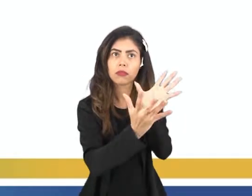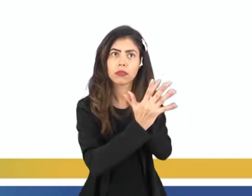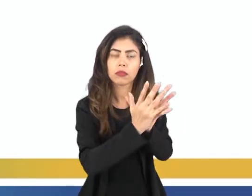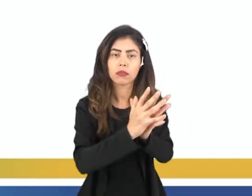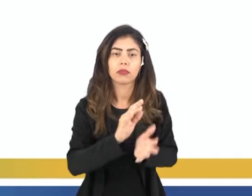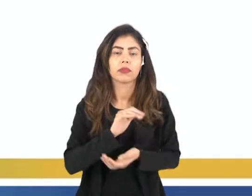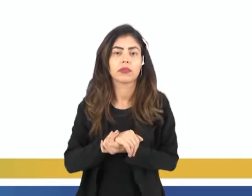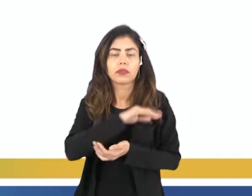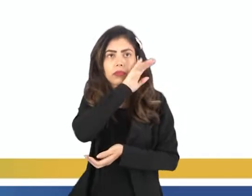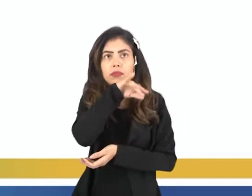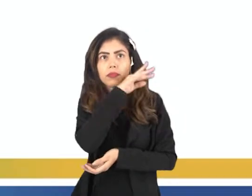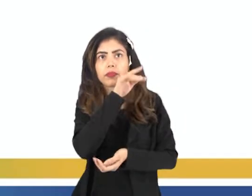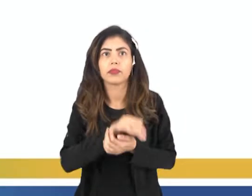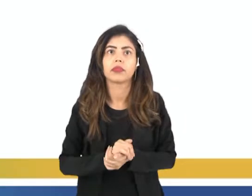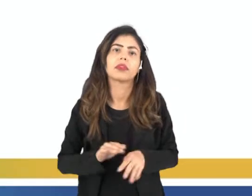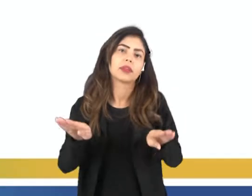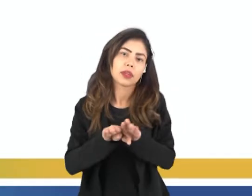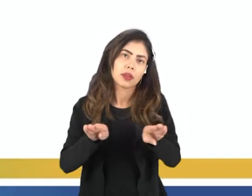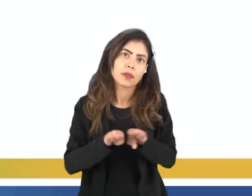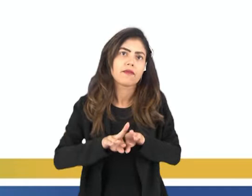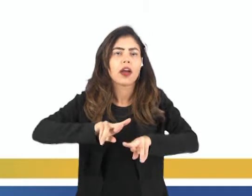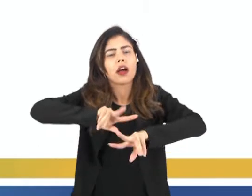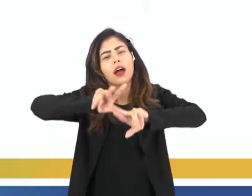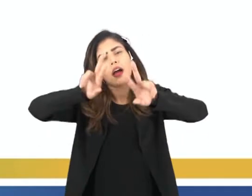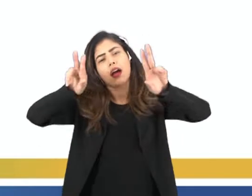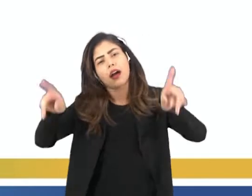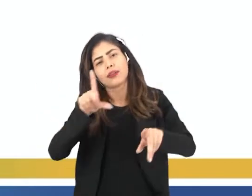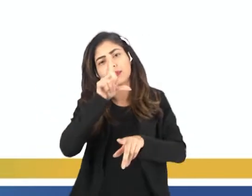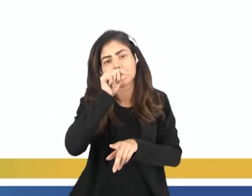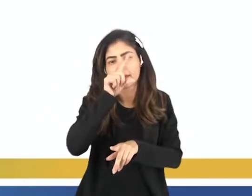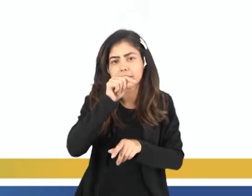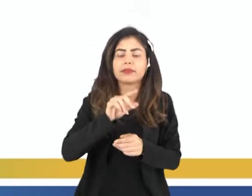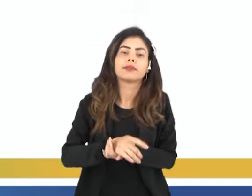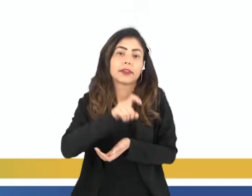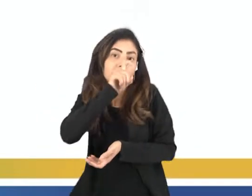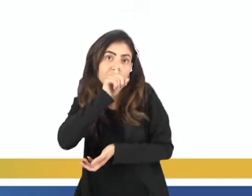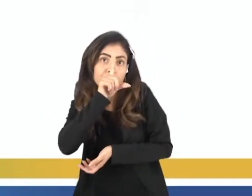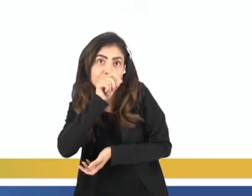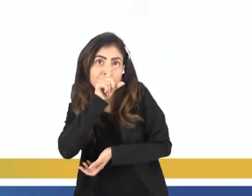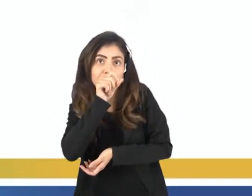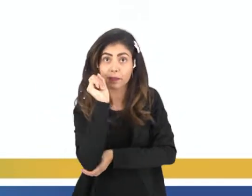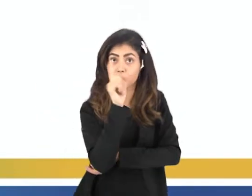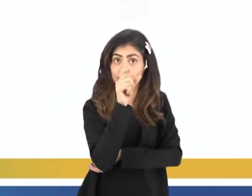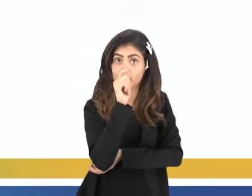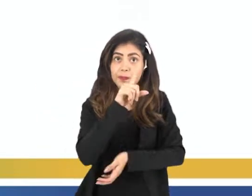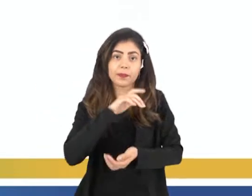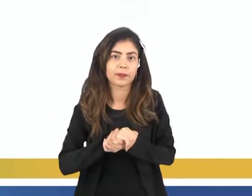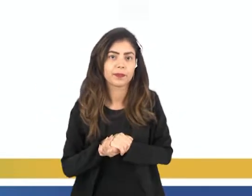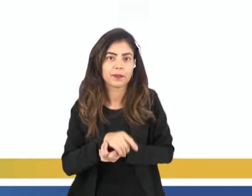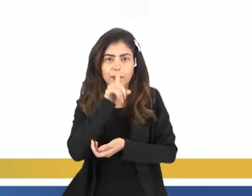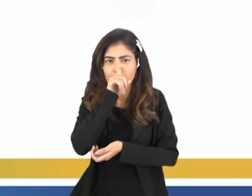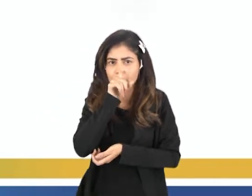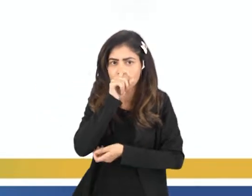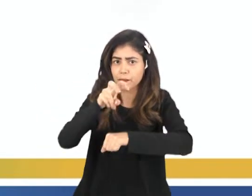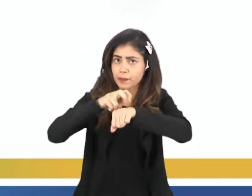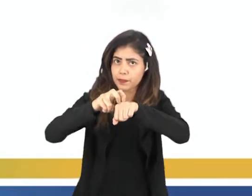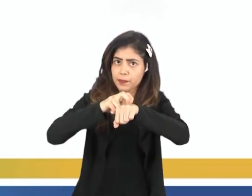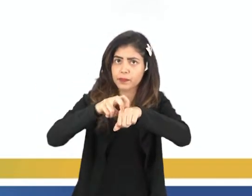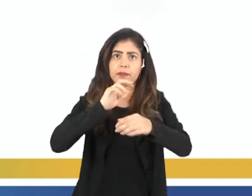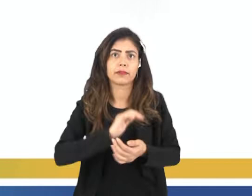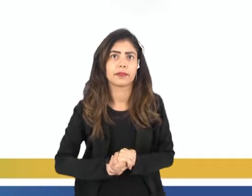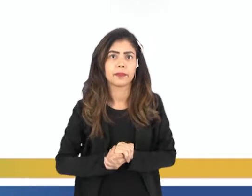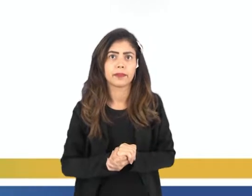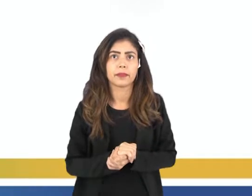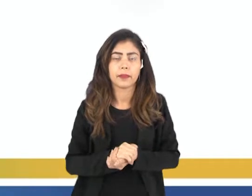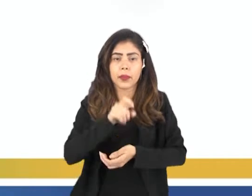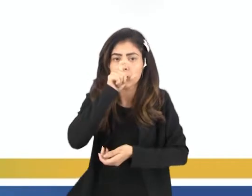Há também grande variedade de aves na floresta, como, por exemplo, araras, papagaios, periquitos e vários outros. Um